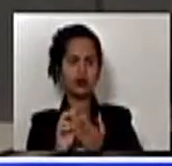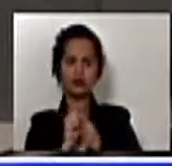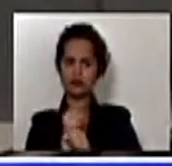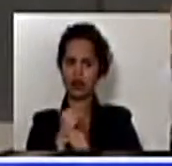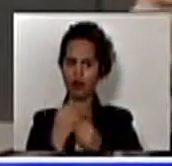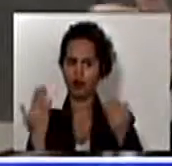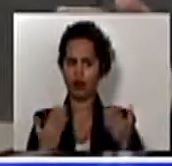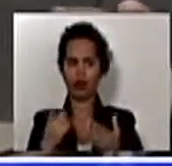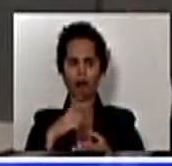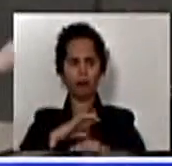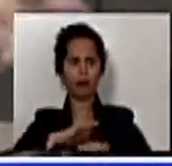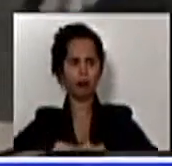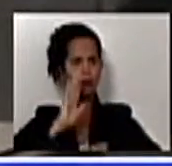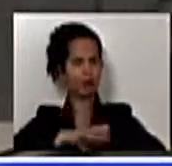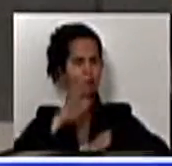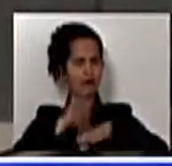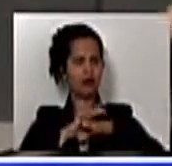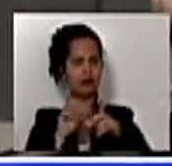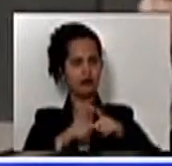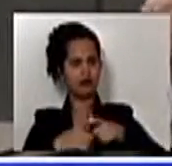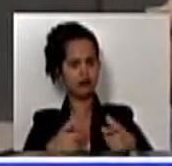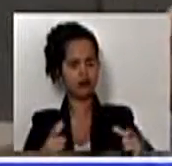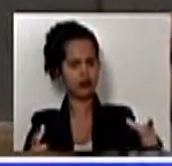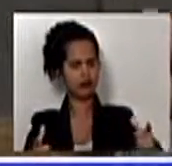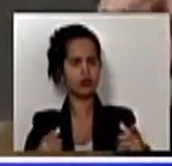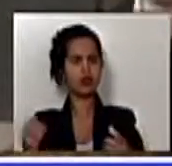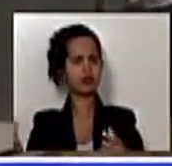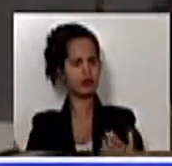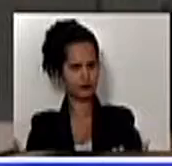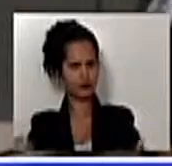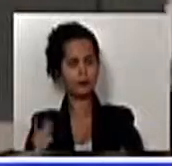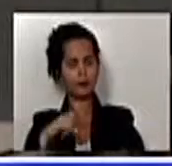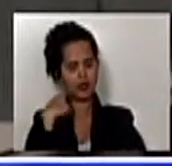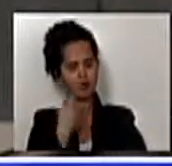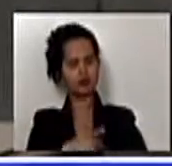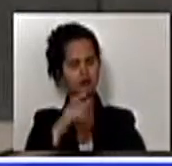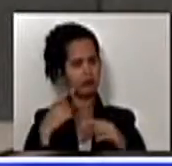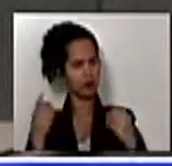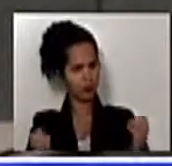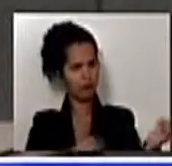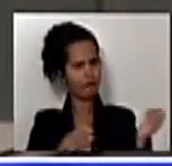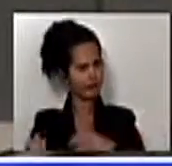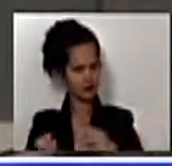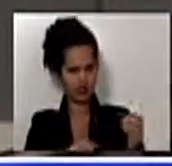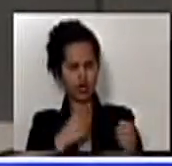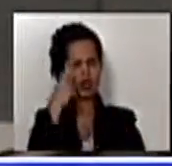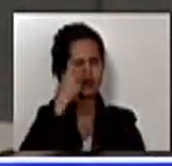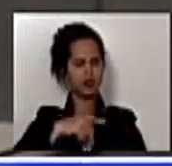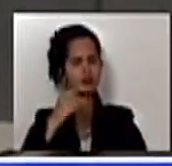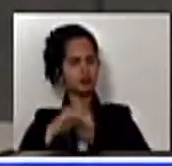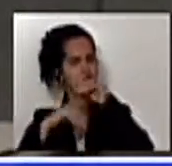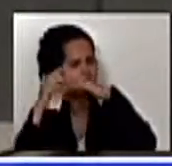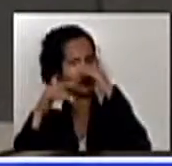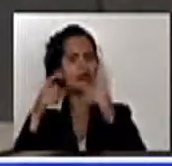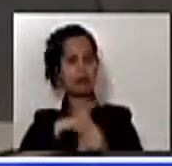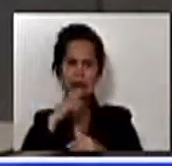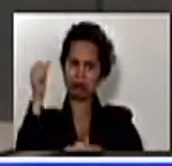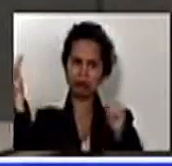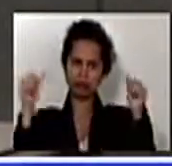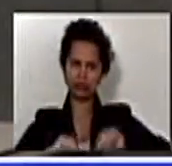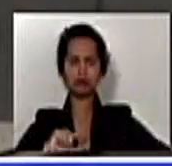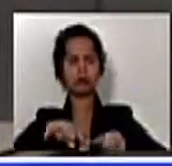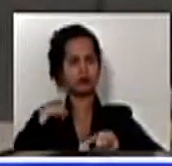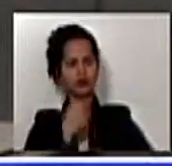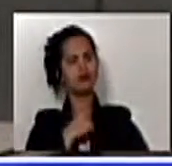Né? A Assembleia se modernizou mesmo na crise, né? Vem contribuindo, e eu tenho certeza, né,